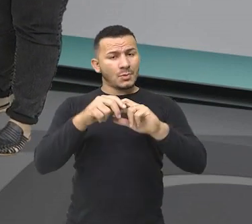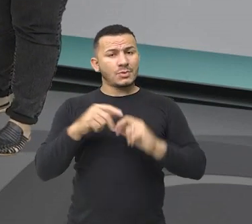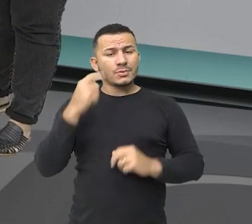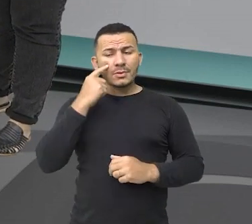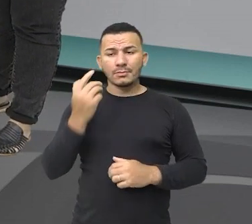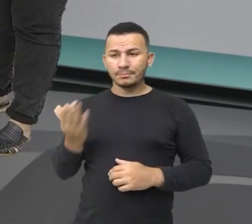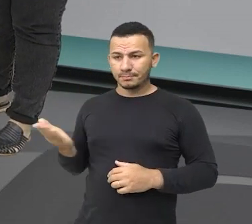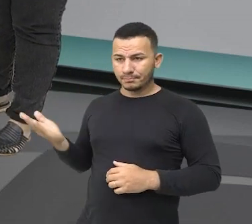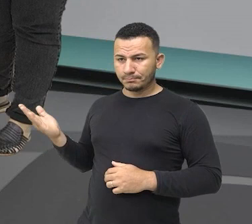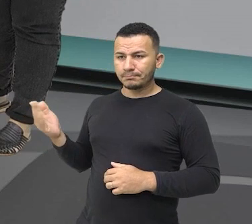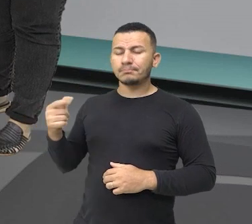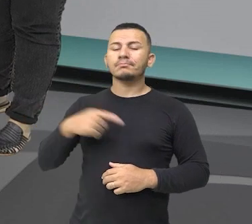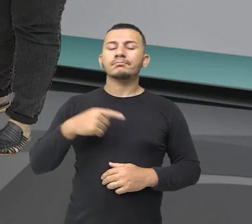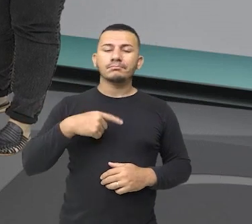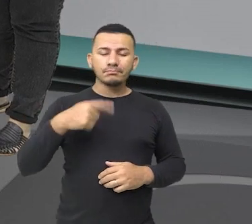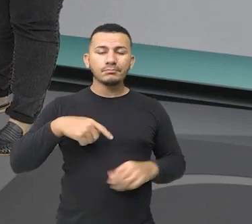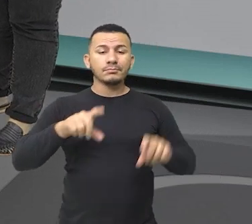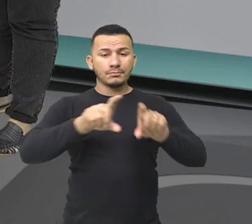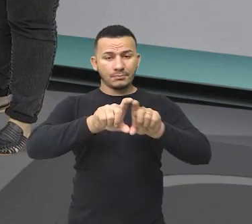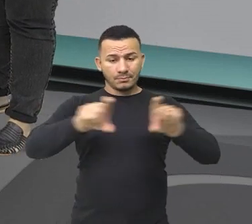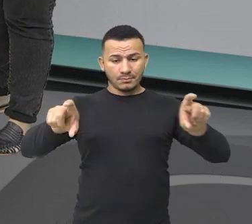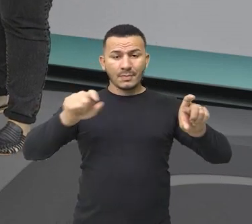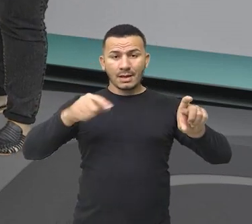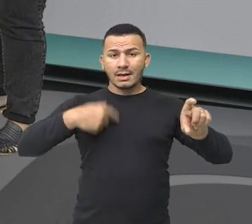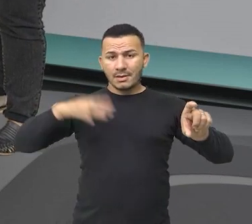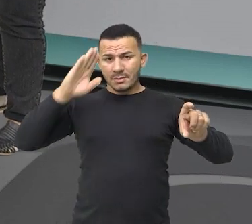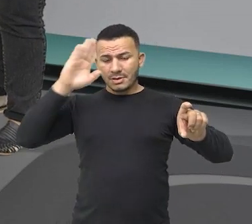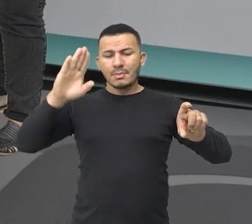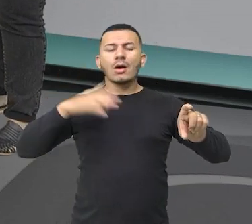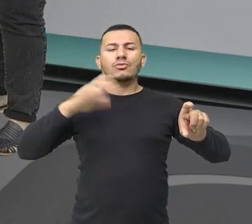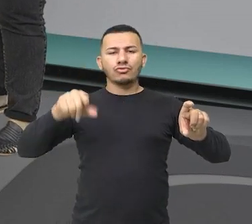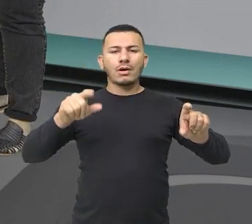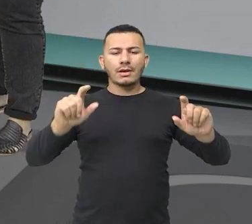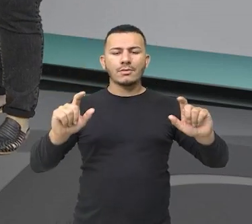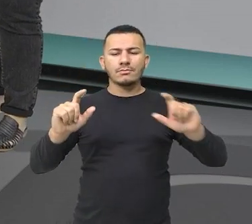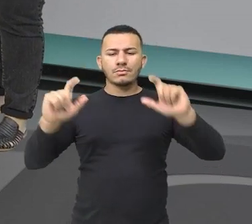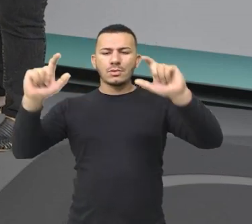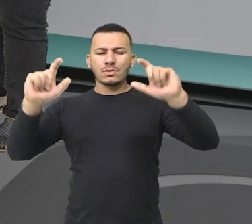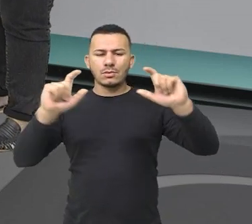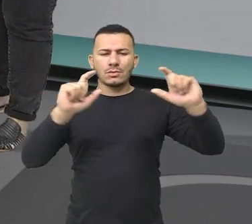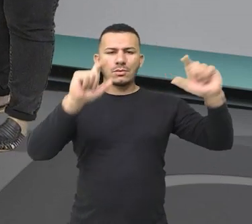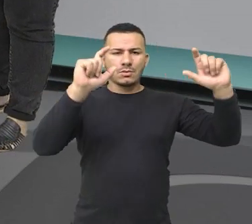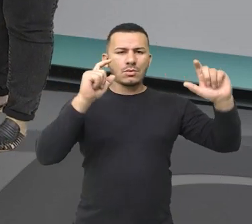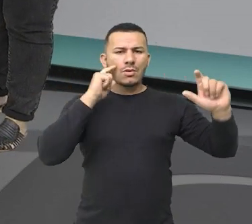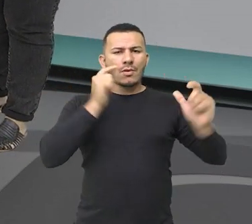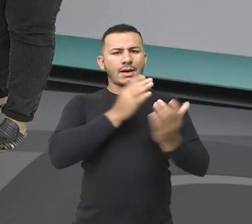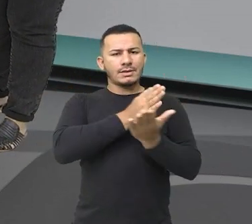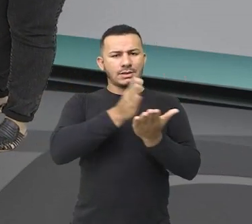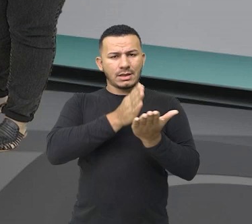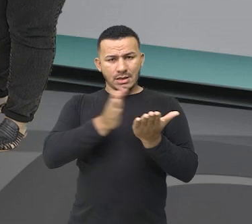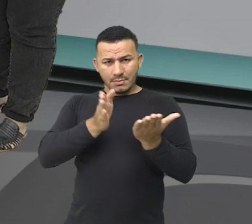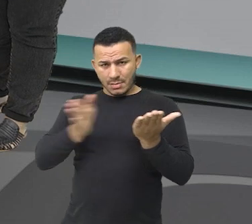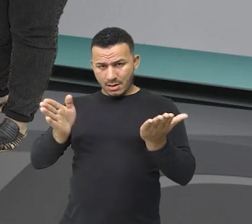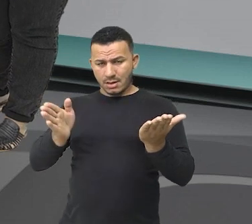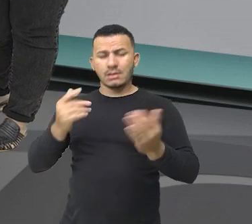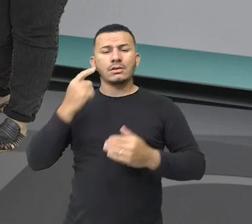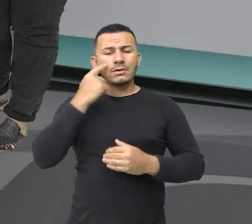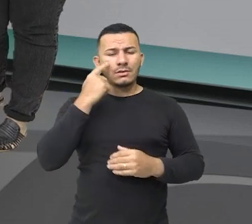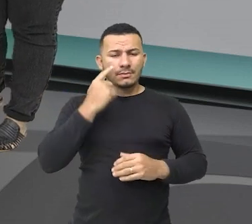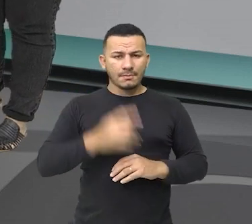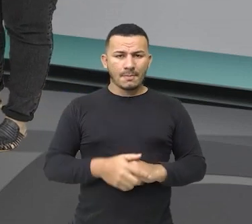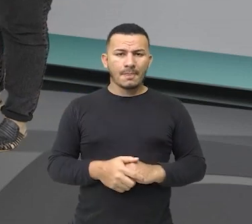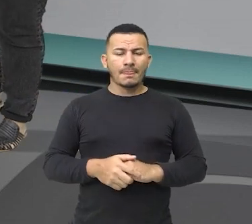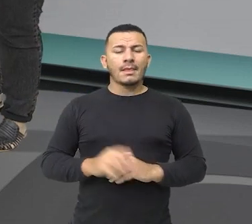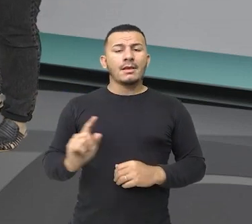essas setas. A partir da ideia central, as outras são desmembradas. Então, olha só o que diz a nossa primeira ideia secundária, ou seja, a